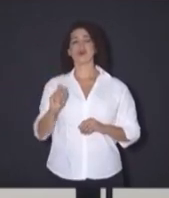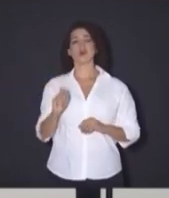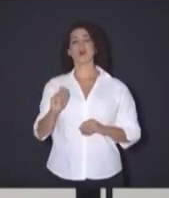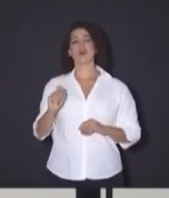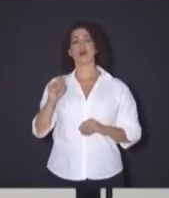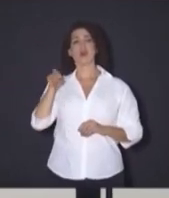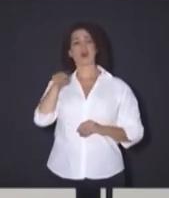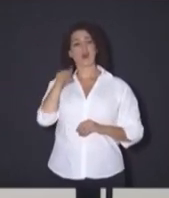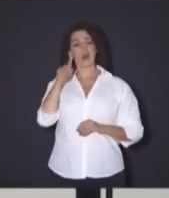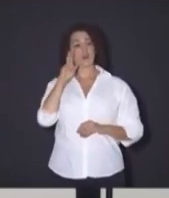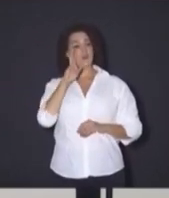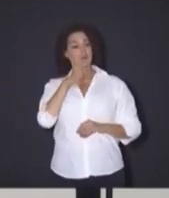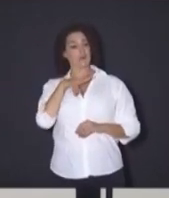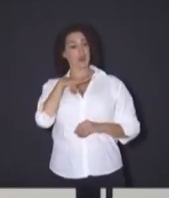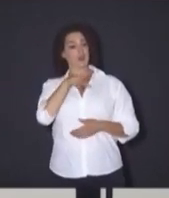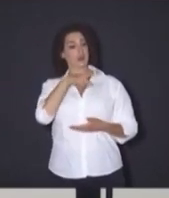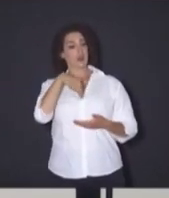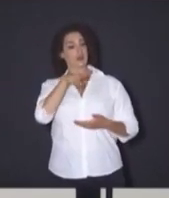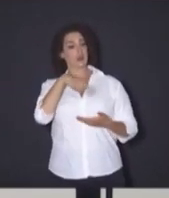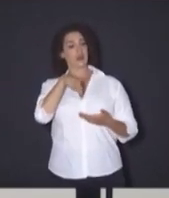está ali dançando e